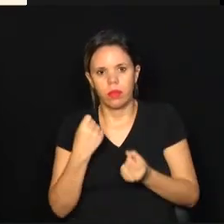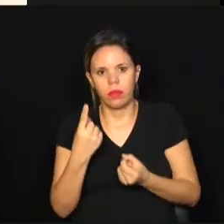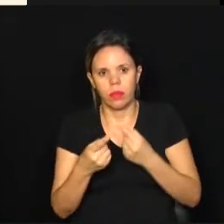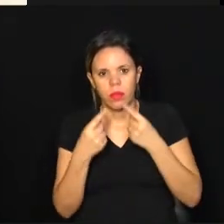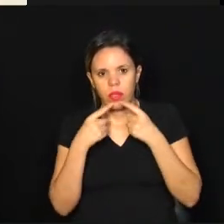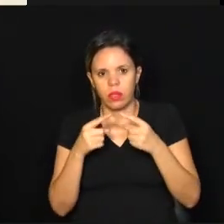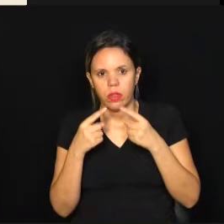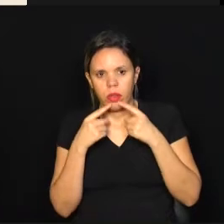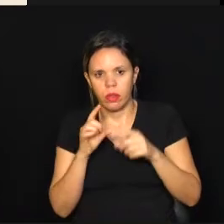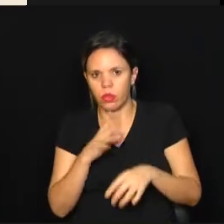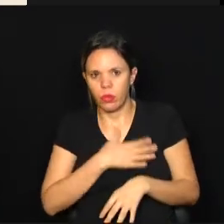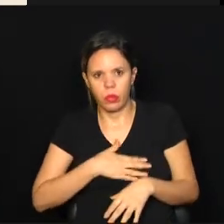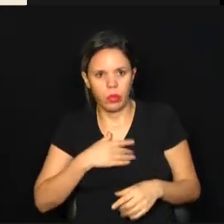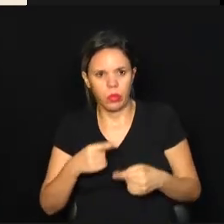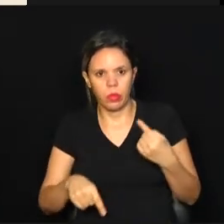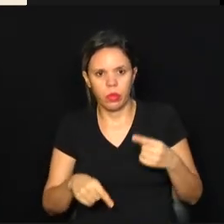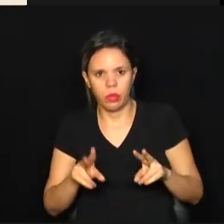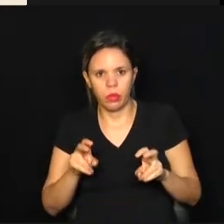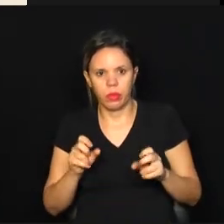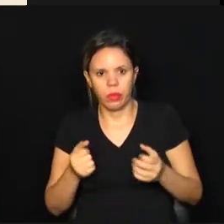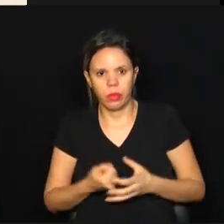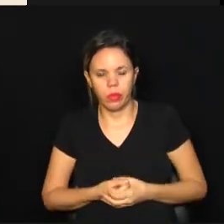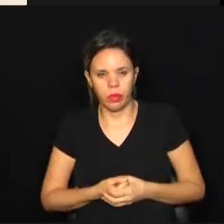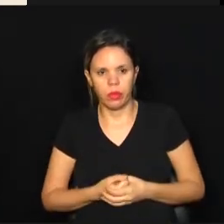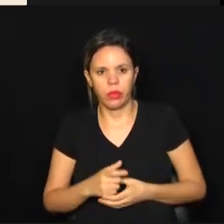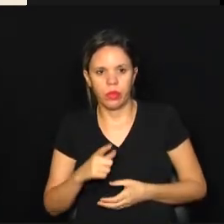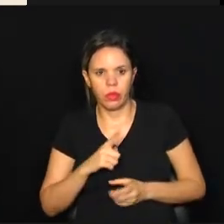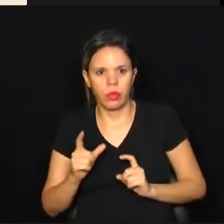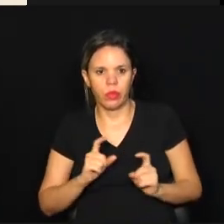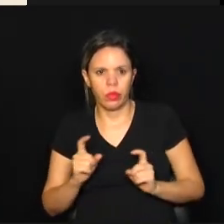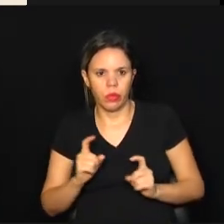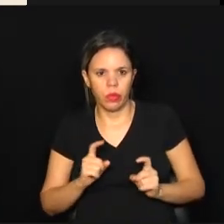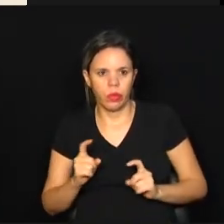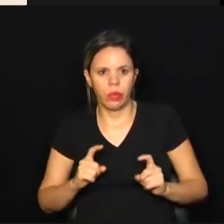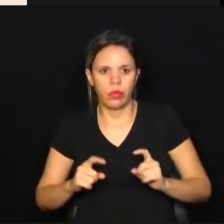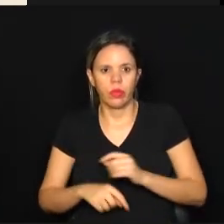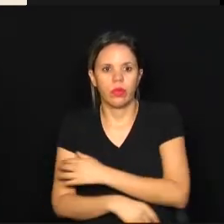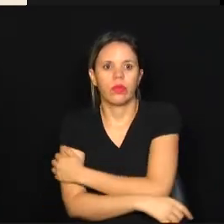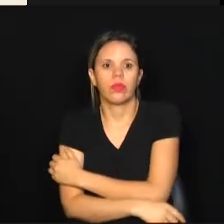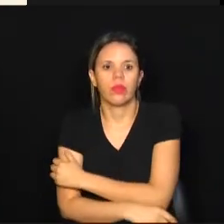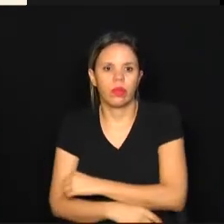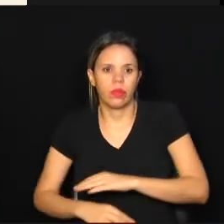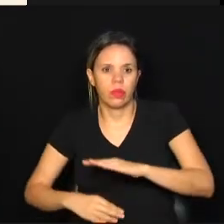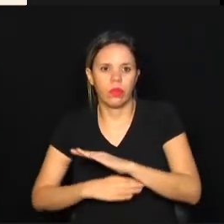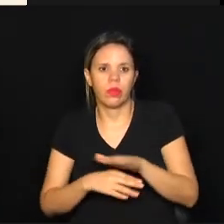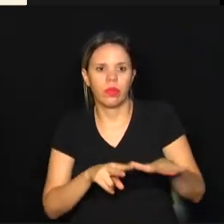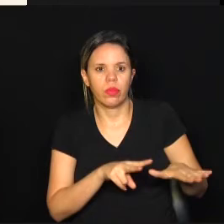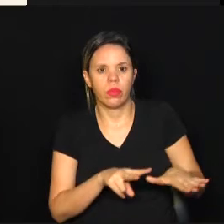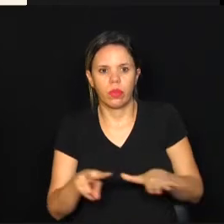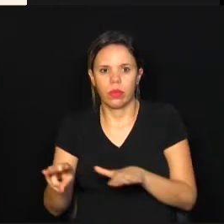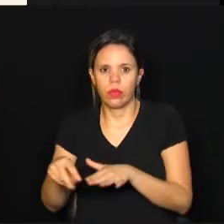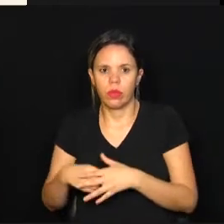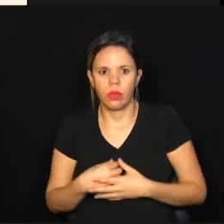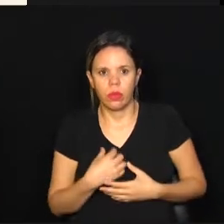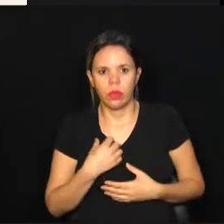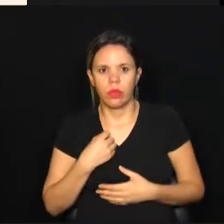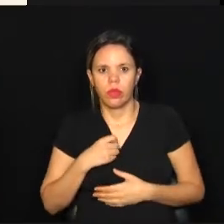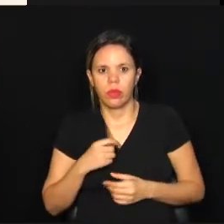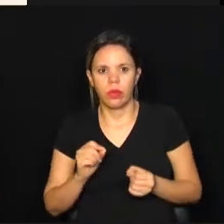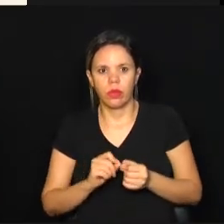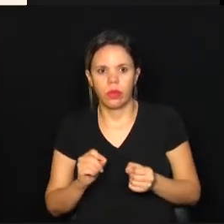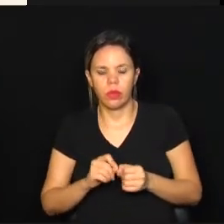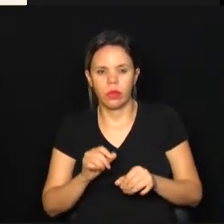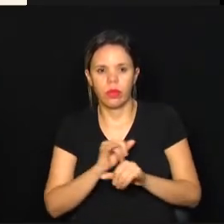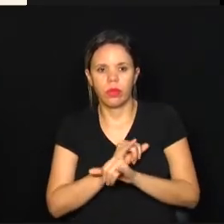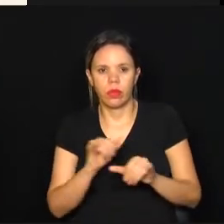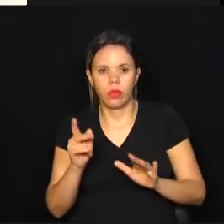não foi satisfatória em relação a isso, né? Tivemos reuniões, inclusive, na Câmara semanas e semanas, fizemos a